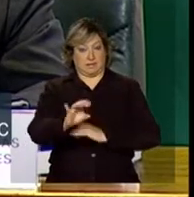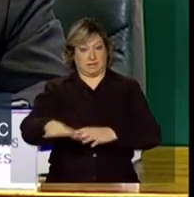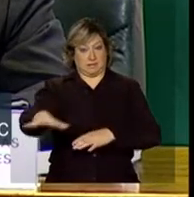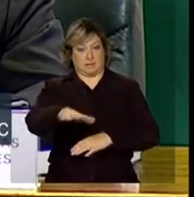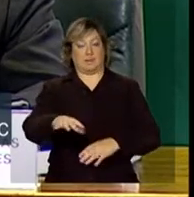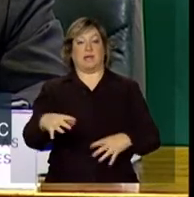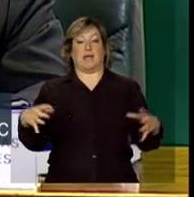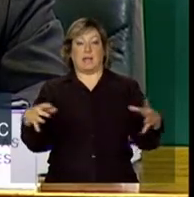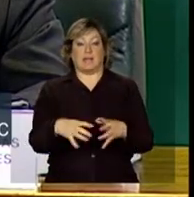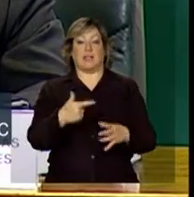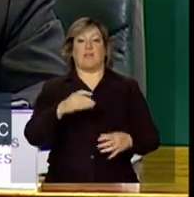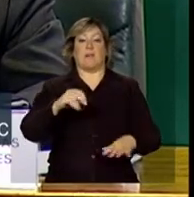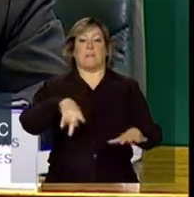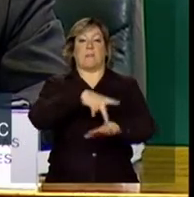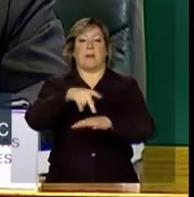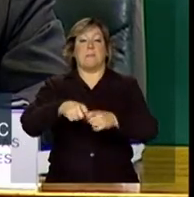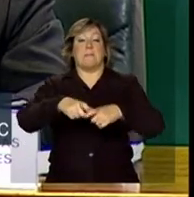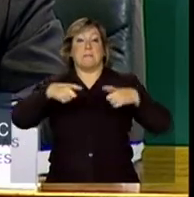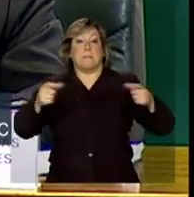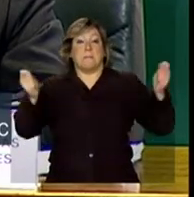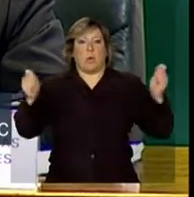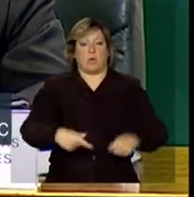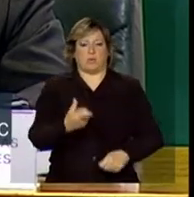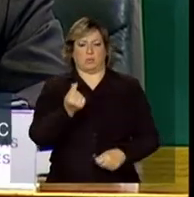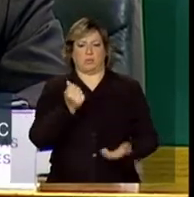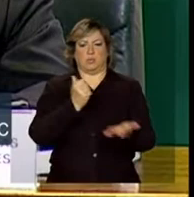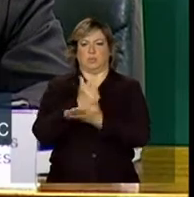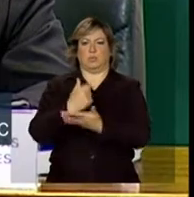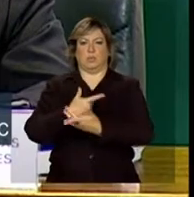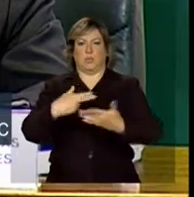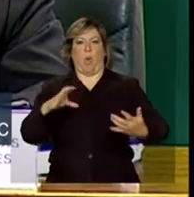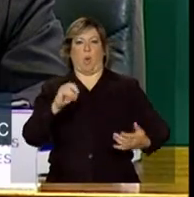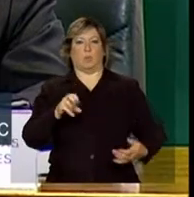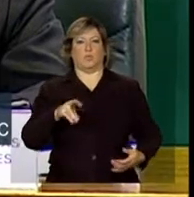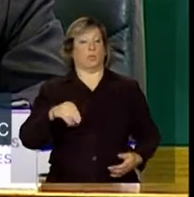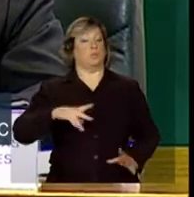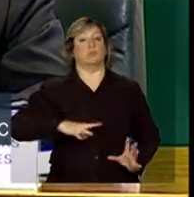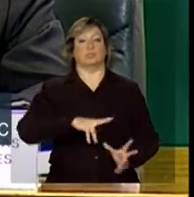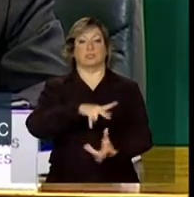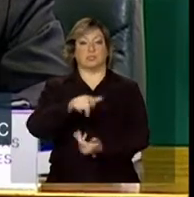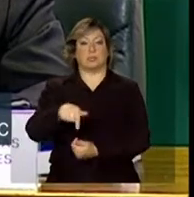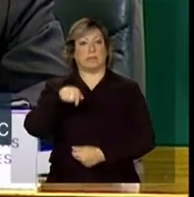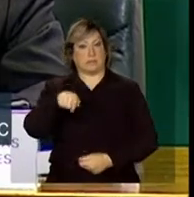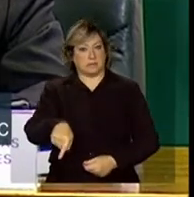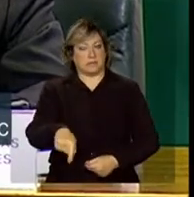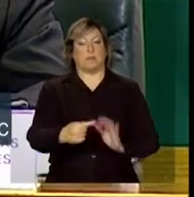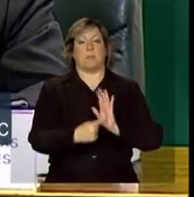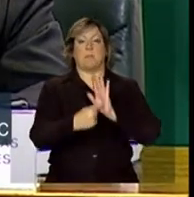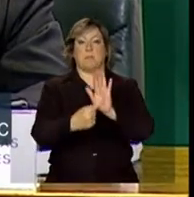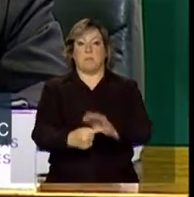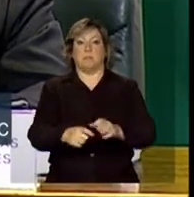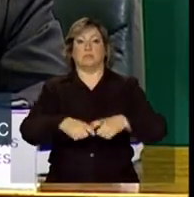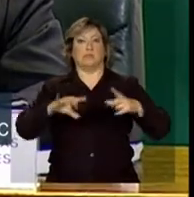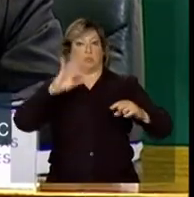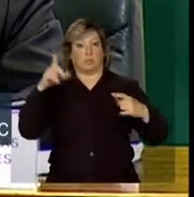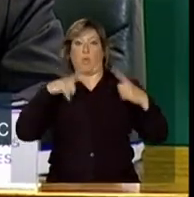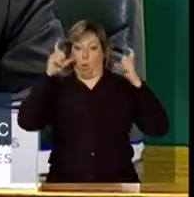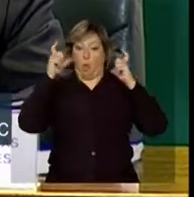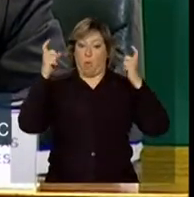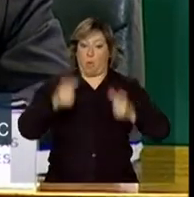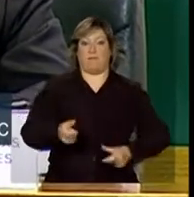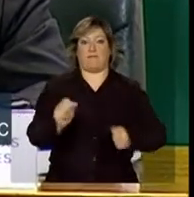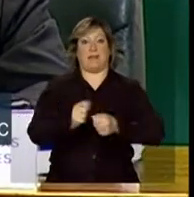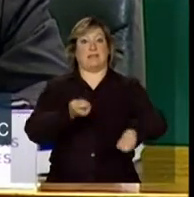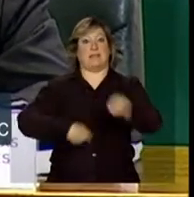entre os 20 países com maior poder de consumo no mundo são números que explicam acrescente o crescente interesse pelo mercado brasileiro